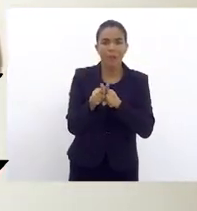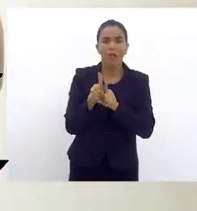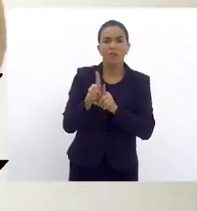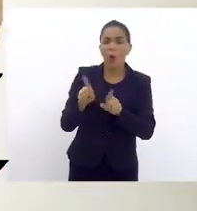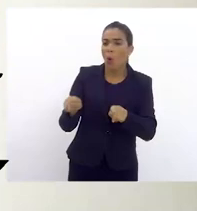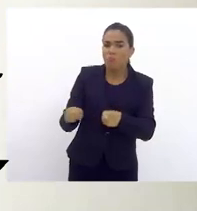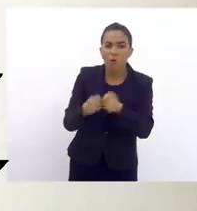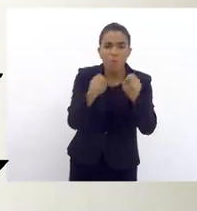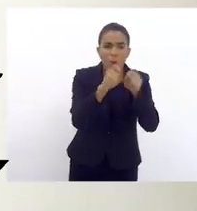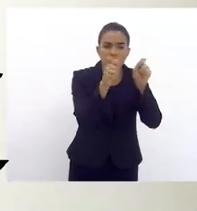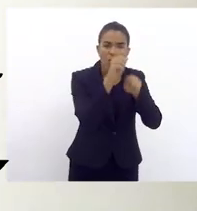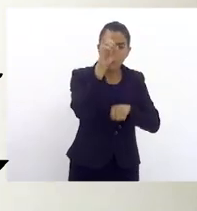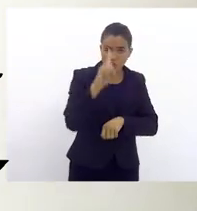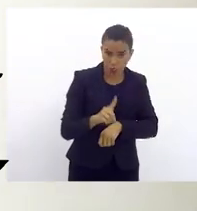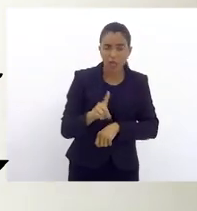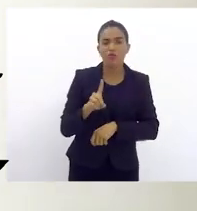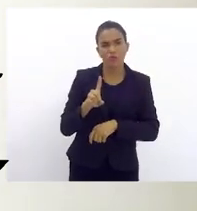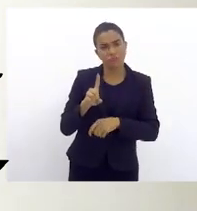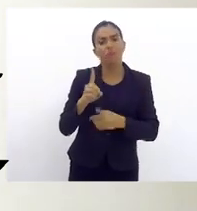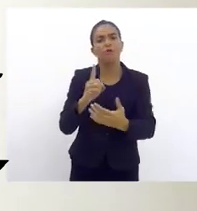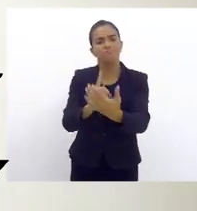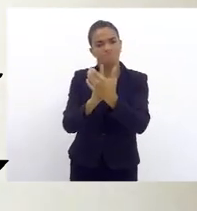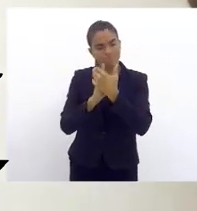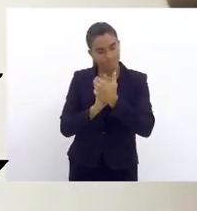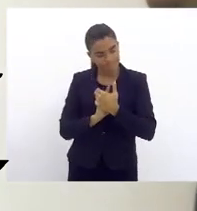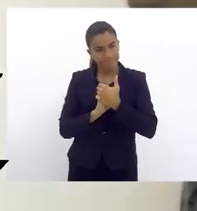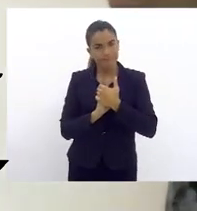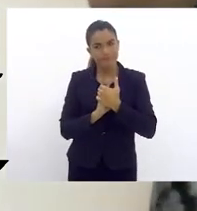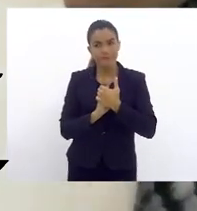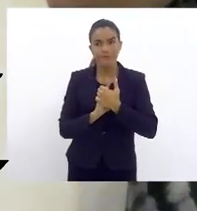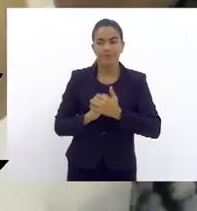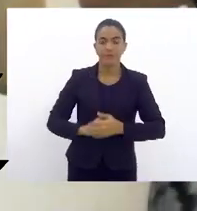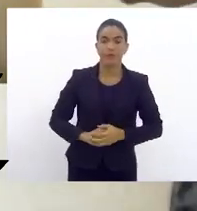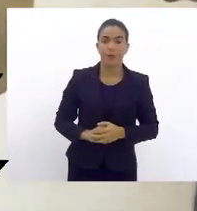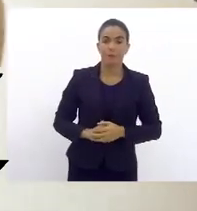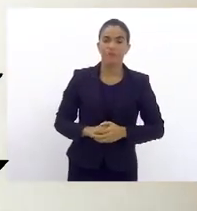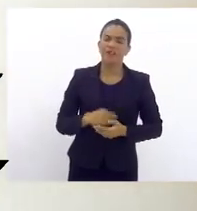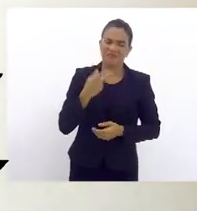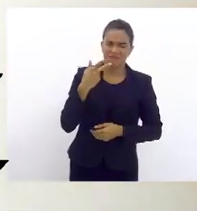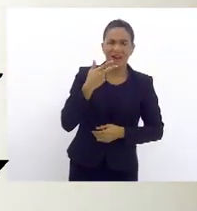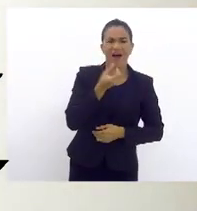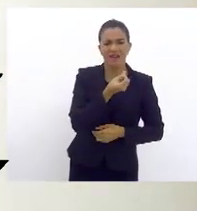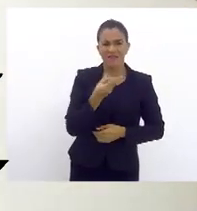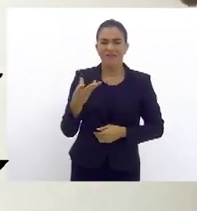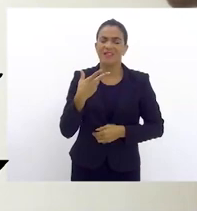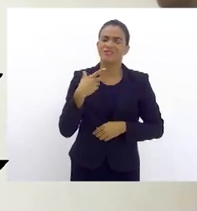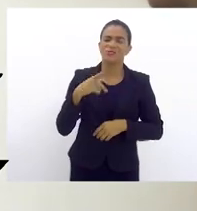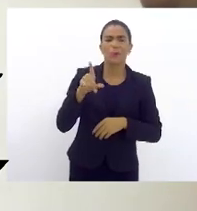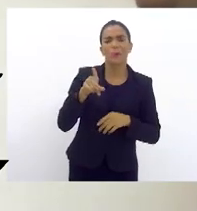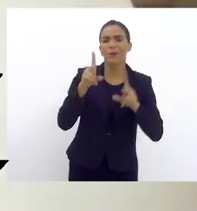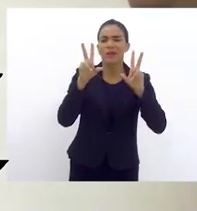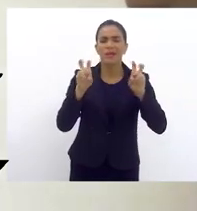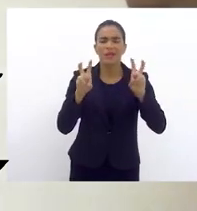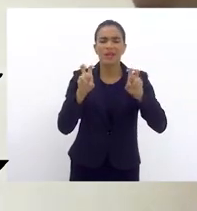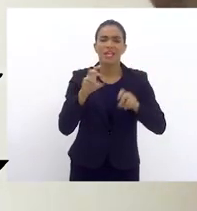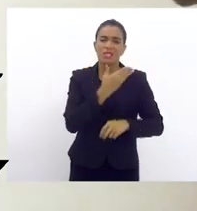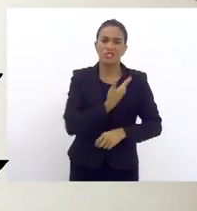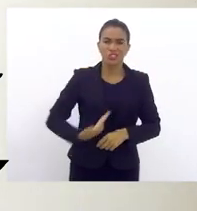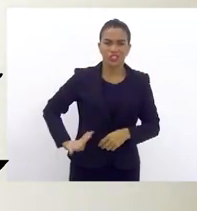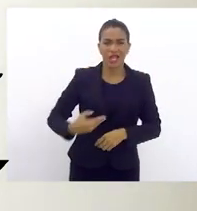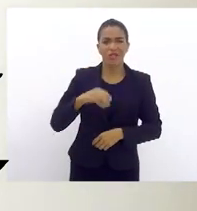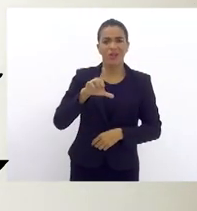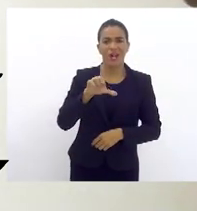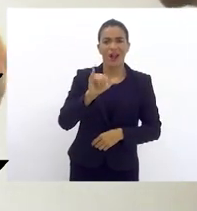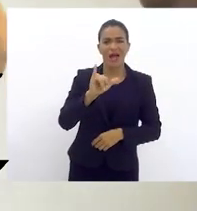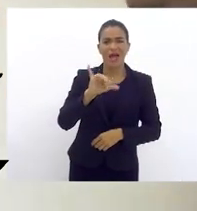direitos para atendimento para dúvidas muito se fala sobre o estado laico eu acho que às vezes há uma má